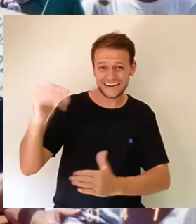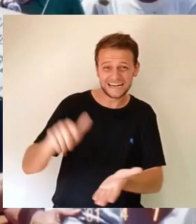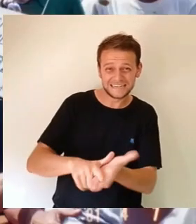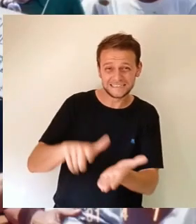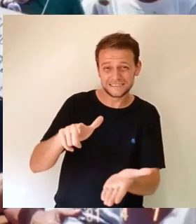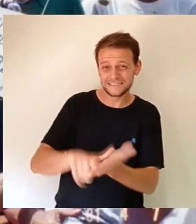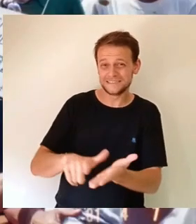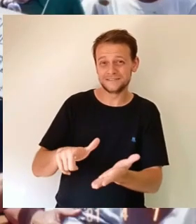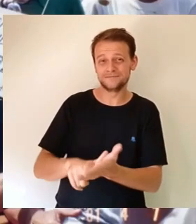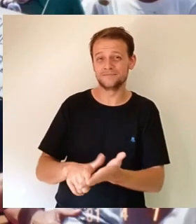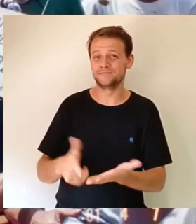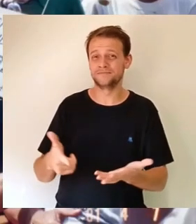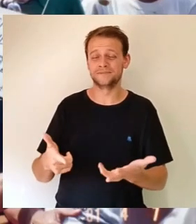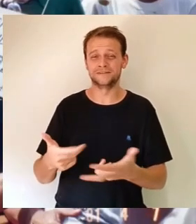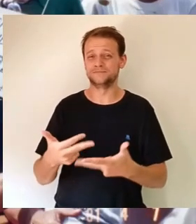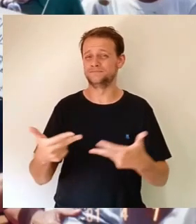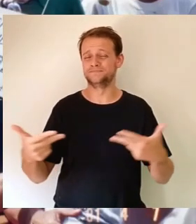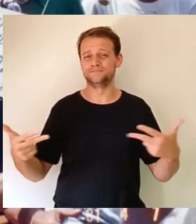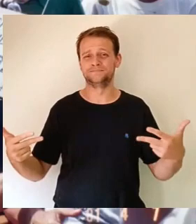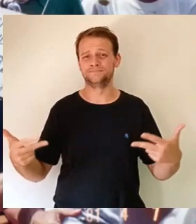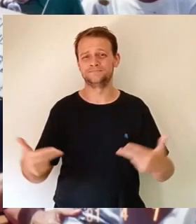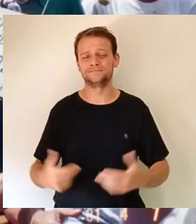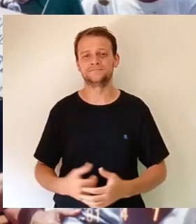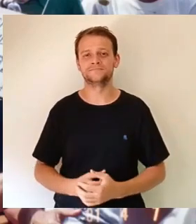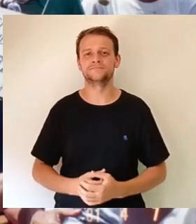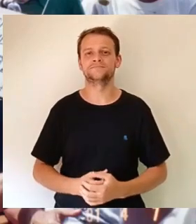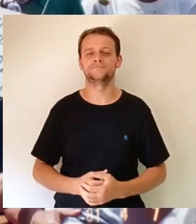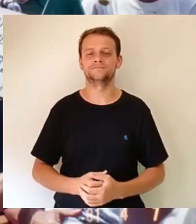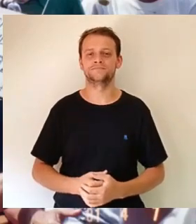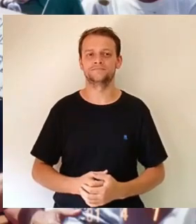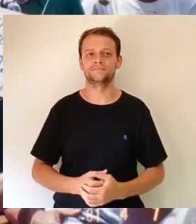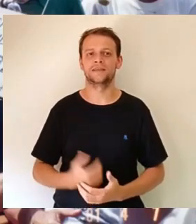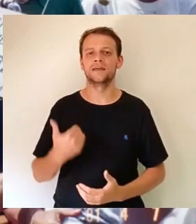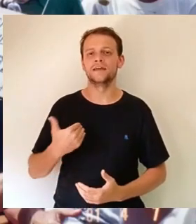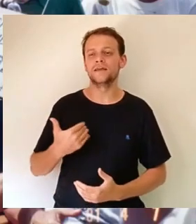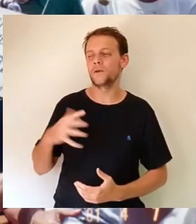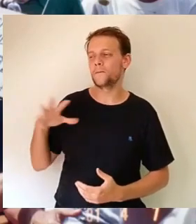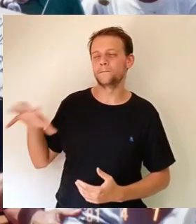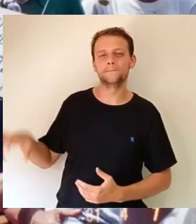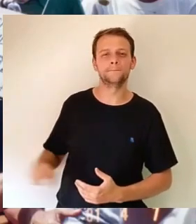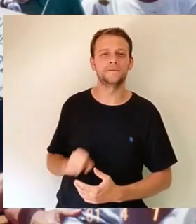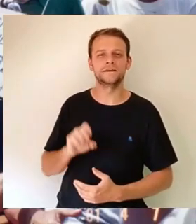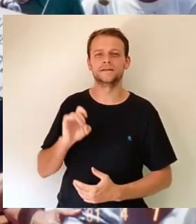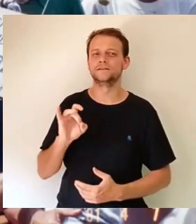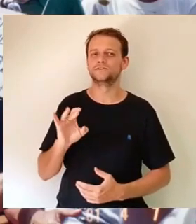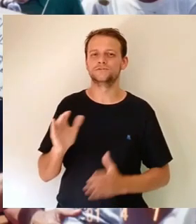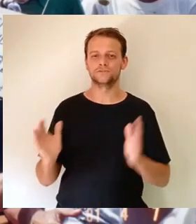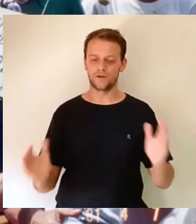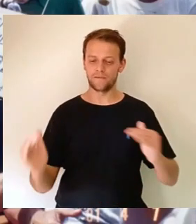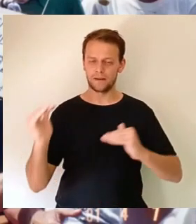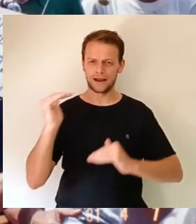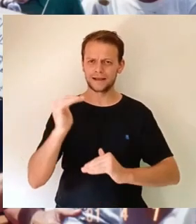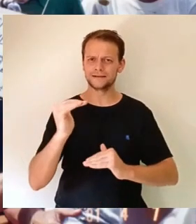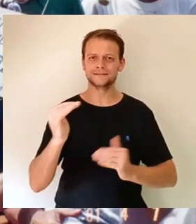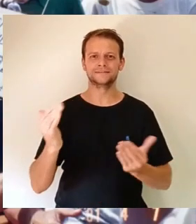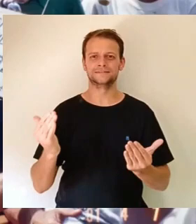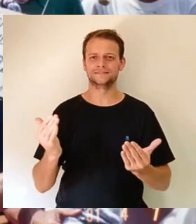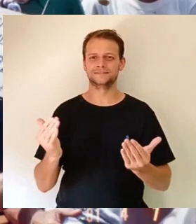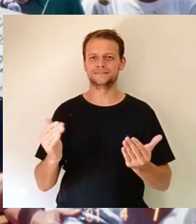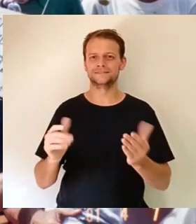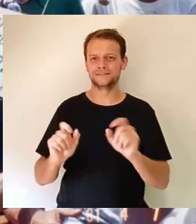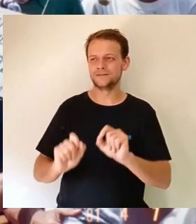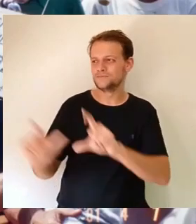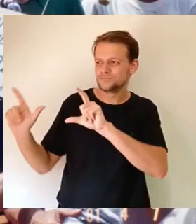muitas caixas de slide ou de foto em papel negativo, muita coisa. Eu peguei apenas